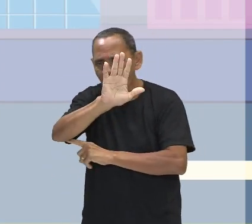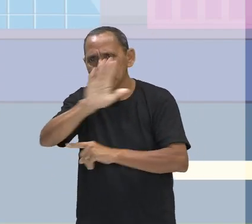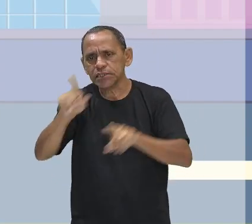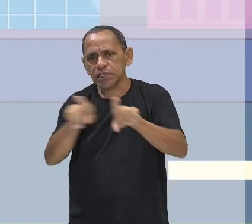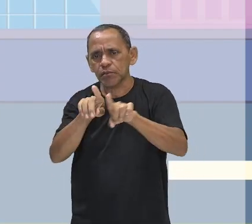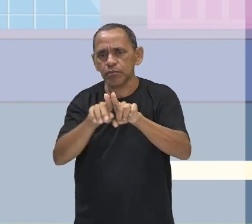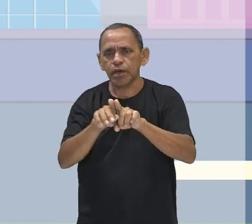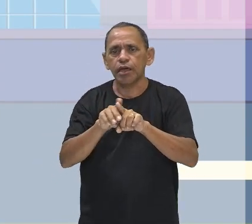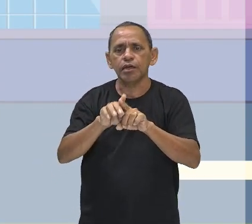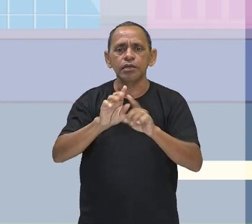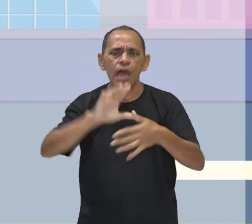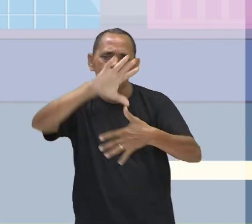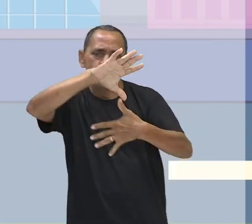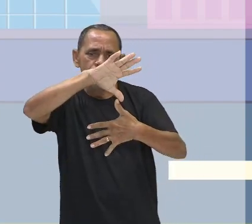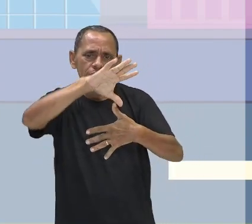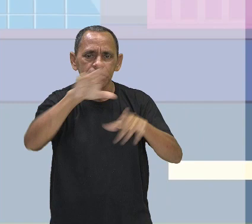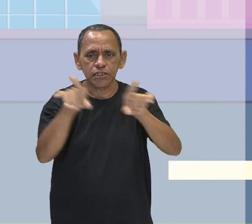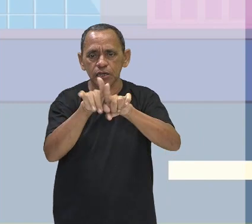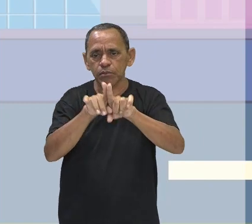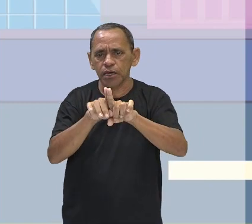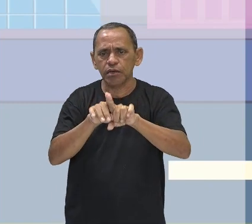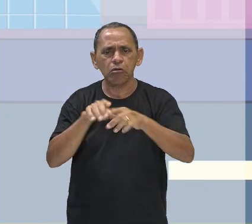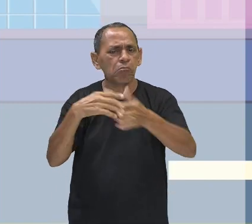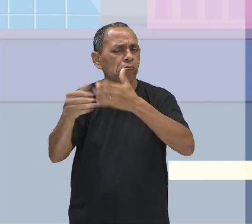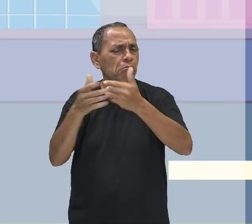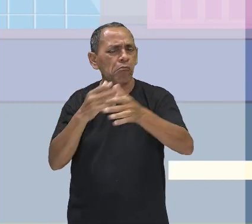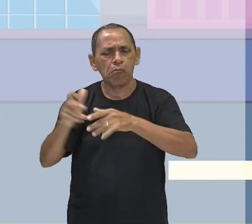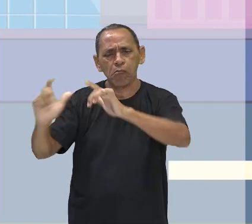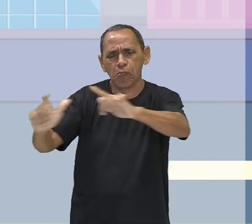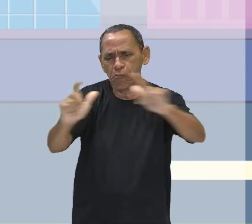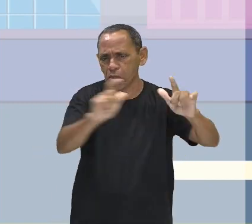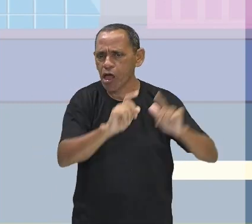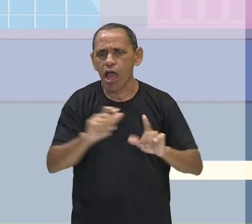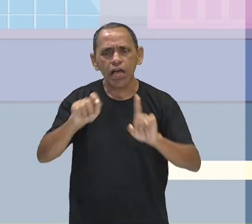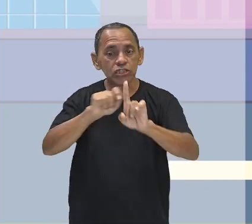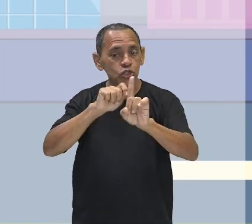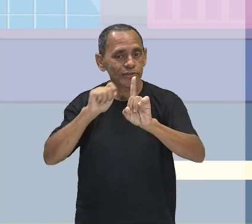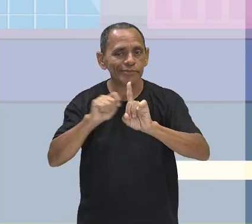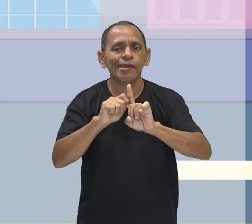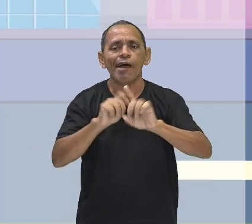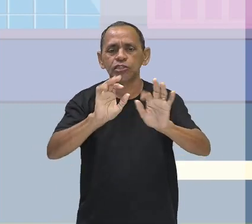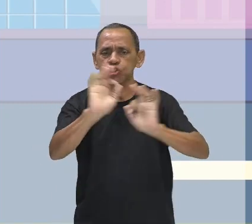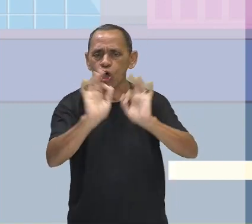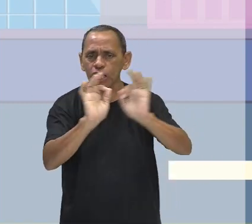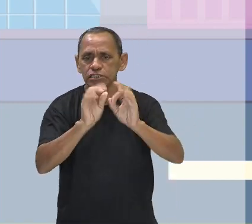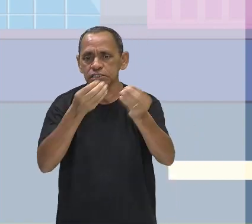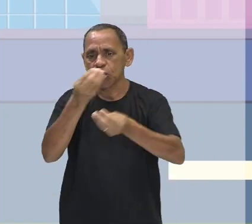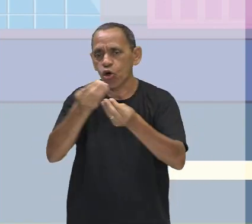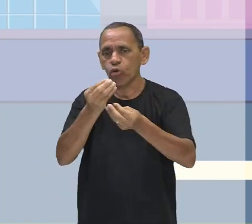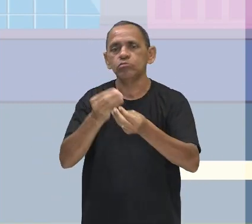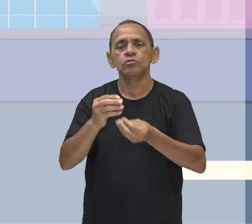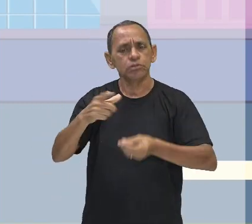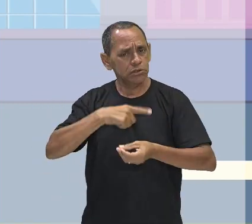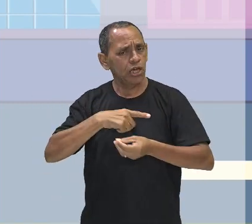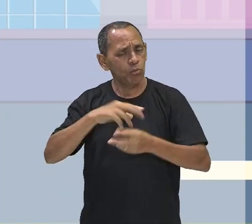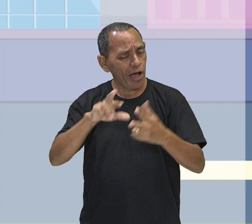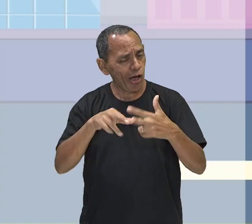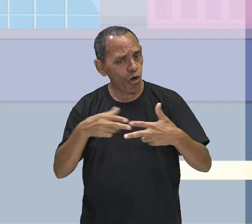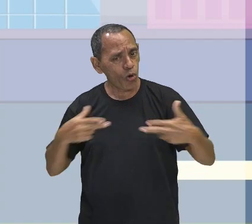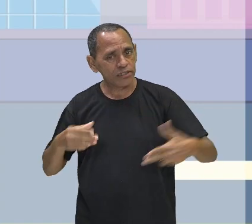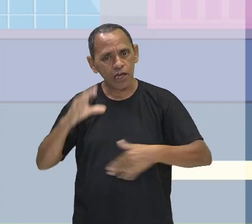nas Américas, seja onde for. A sociedade se organiza, existe aí uma coisa, é isso mesmo, ele chamou